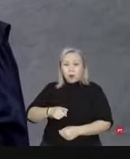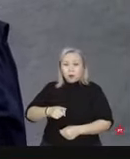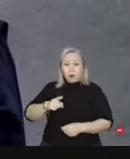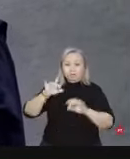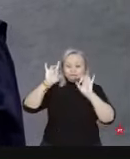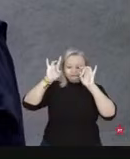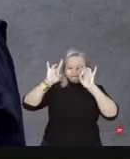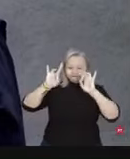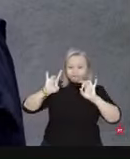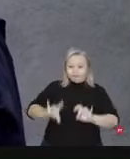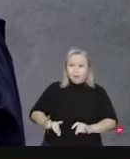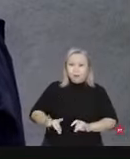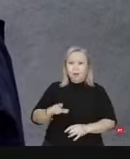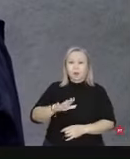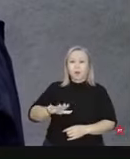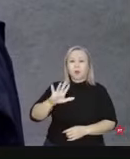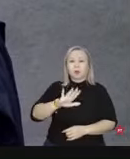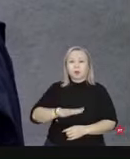extremista